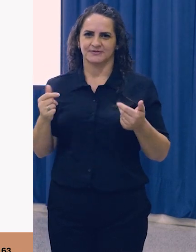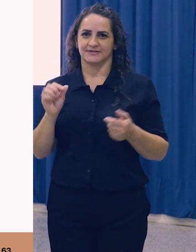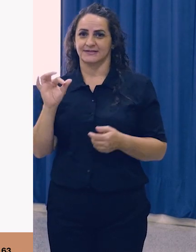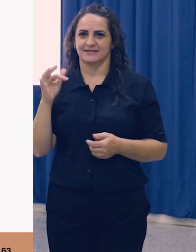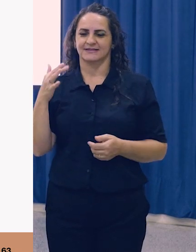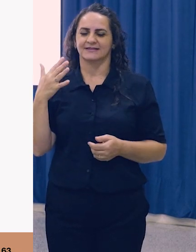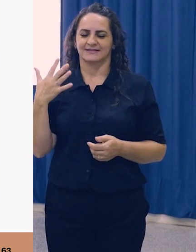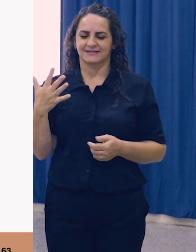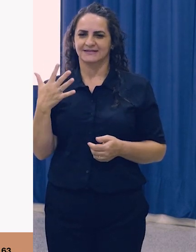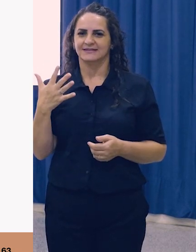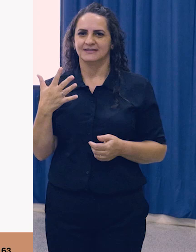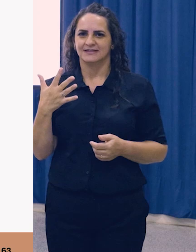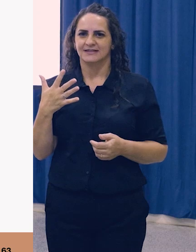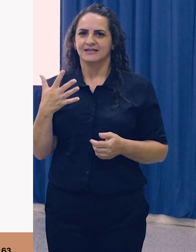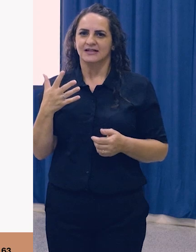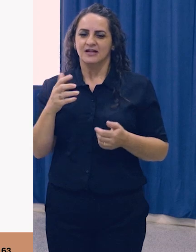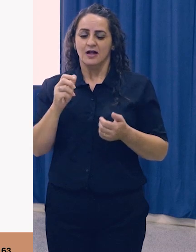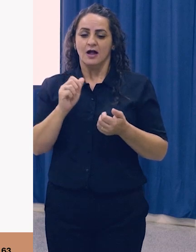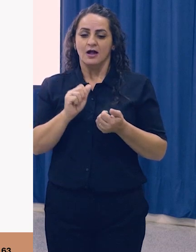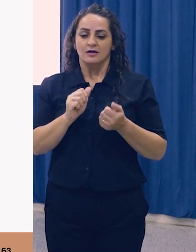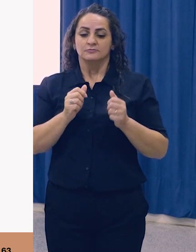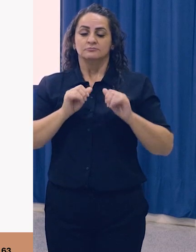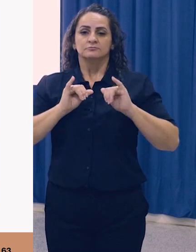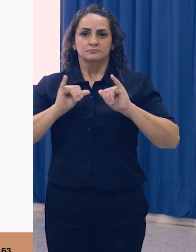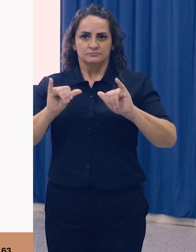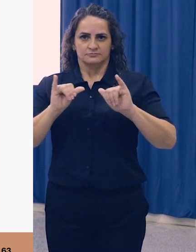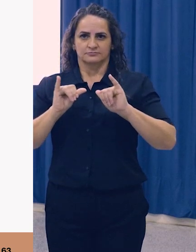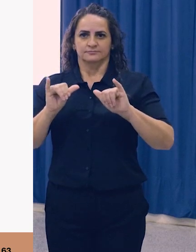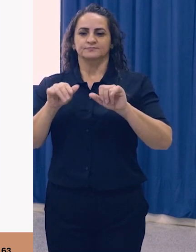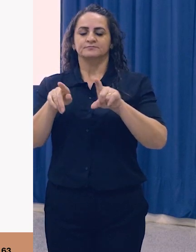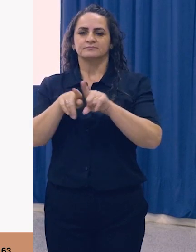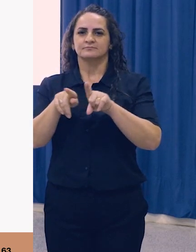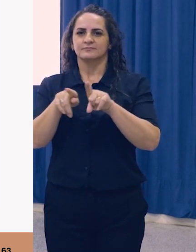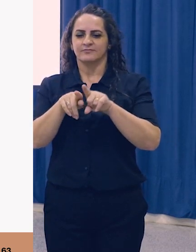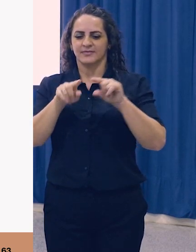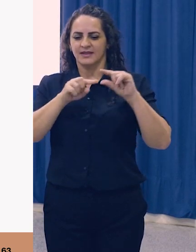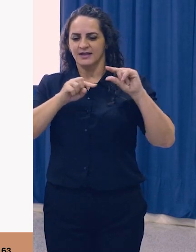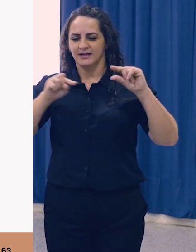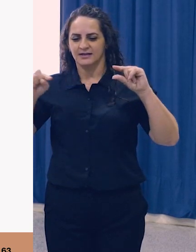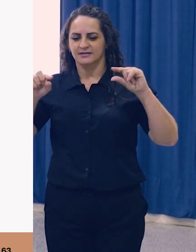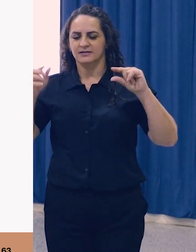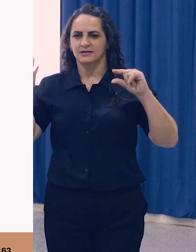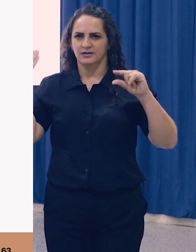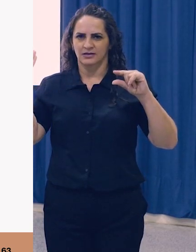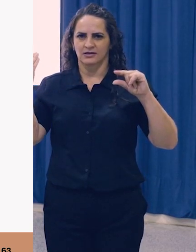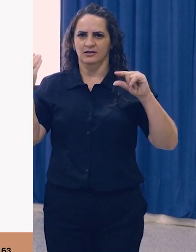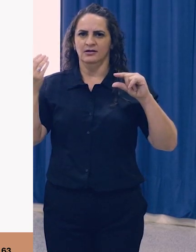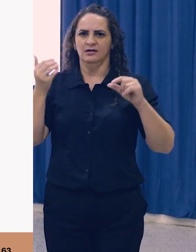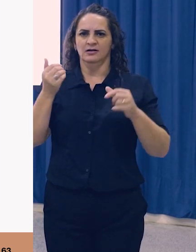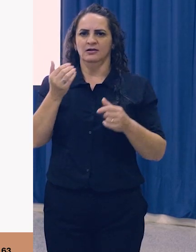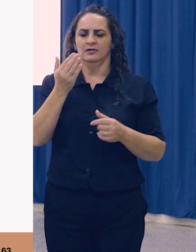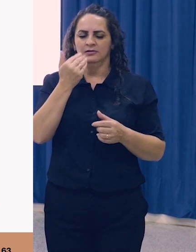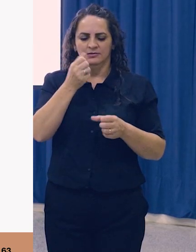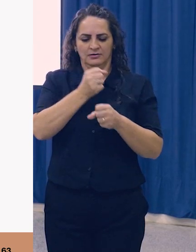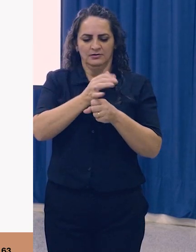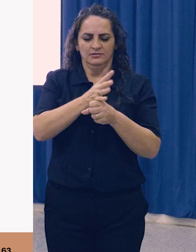e essas obras elas foram publicadas naquela linha editorial que eu mostrei para vocês, dos Comedores de